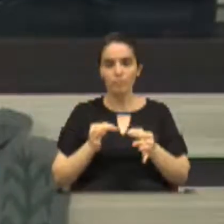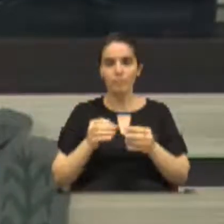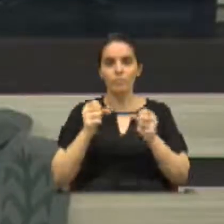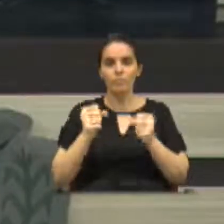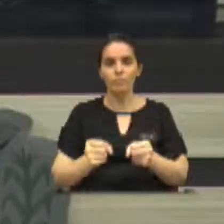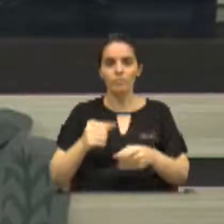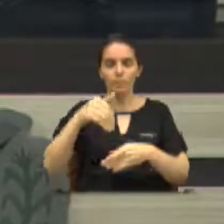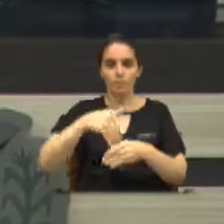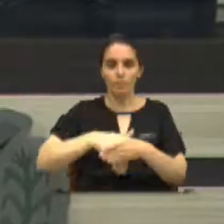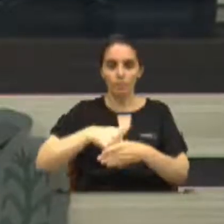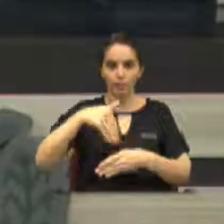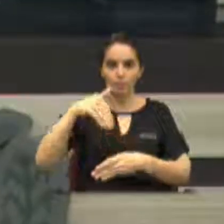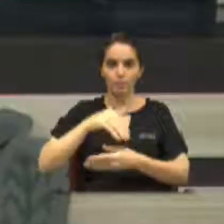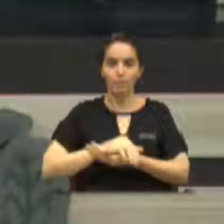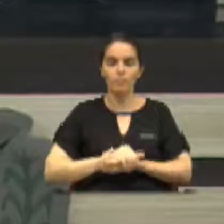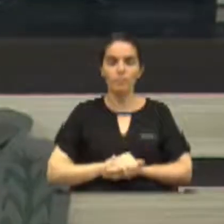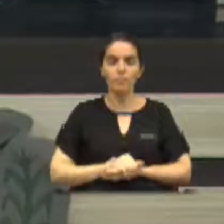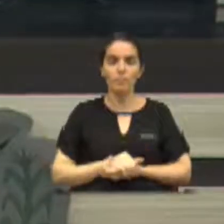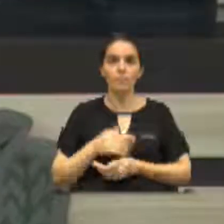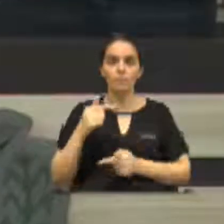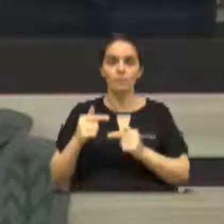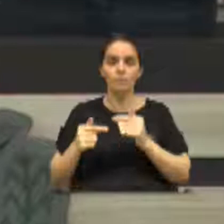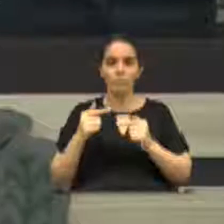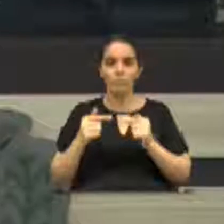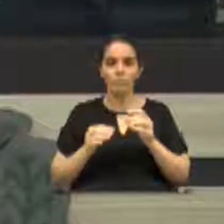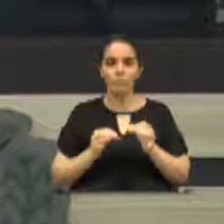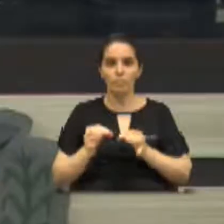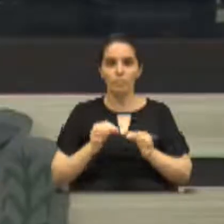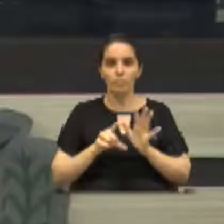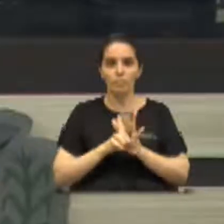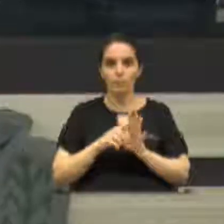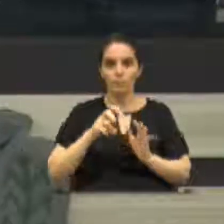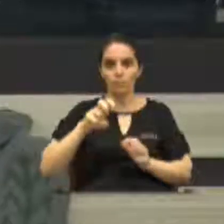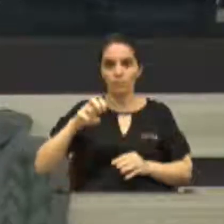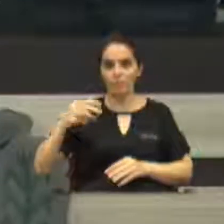à votação. Está em discussão o projeto de lei de